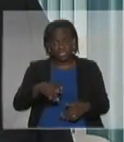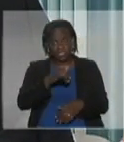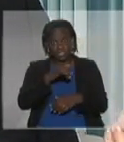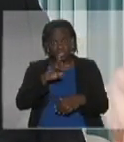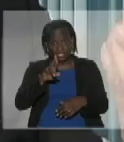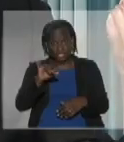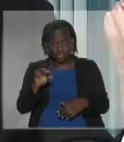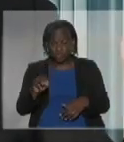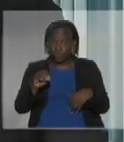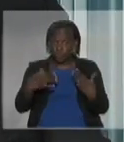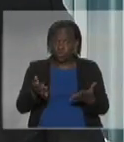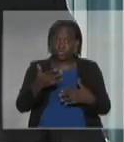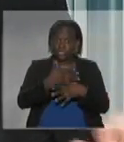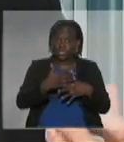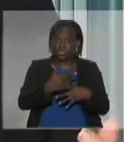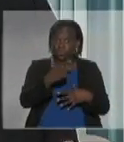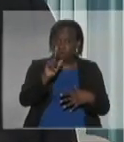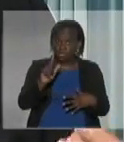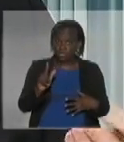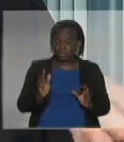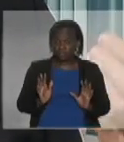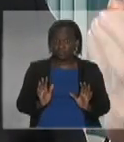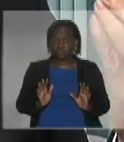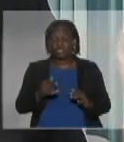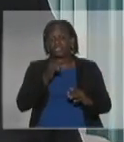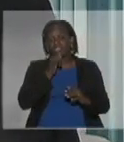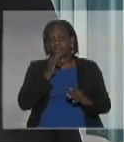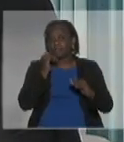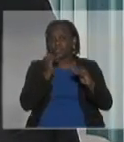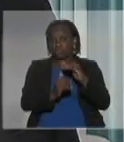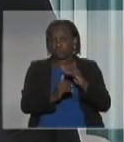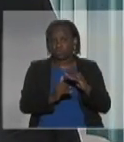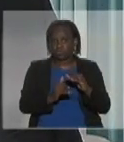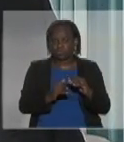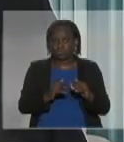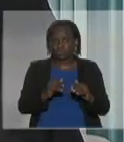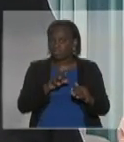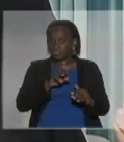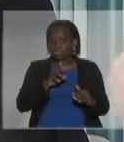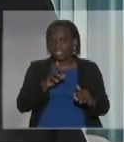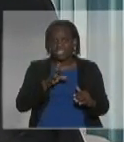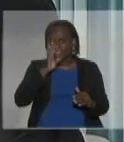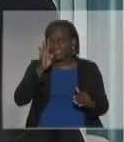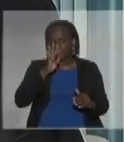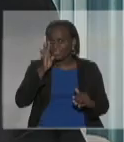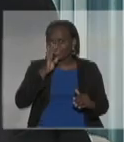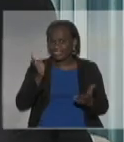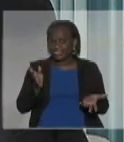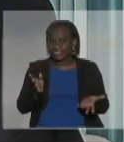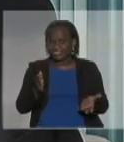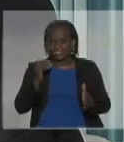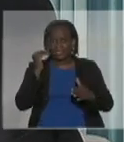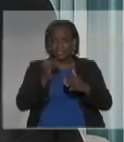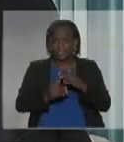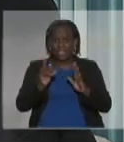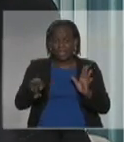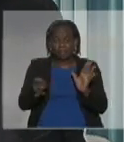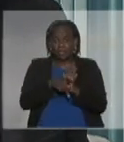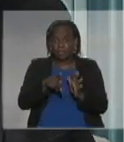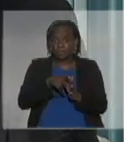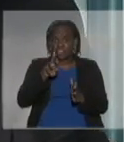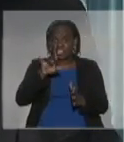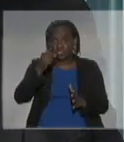municipal ou intermunicipal. Você vê, o metrô. O metrô é um blefe. O metrô é